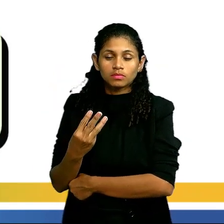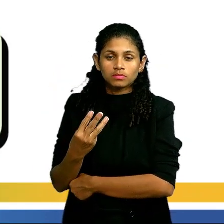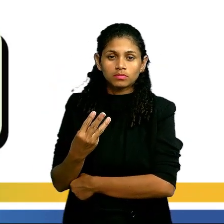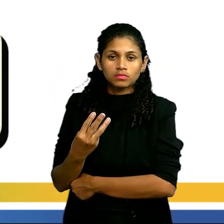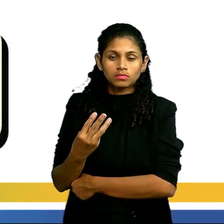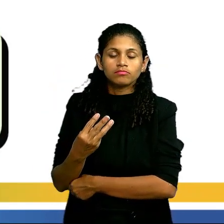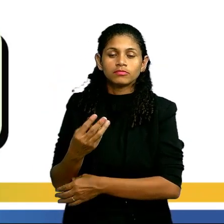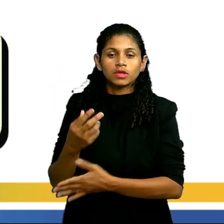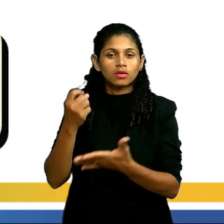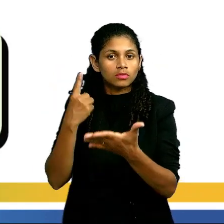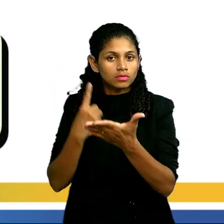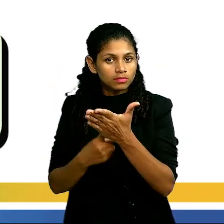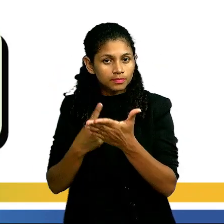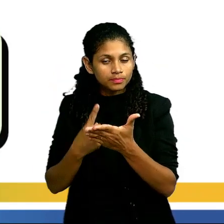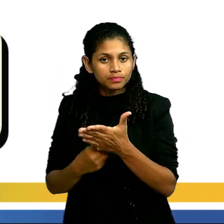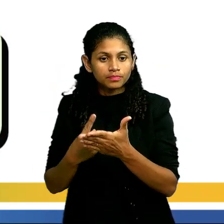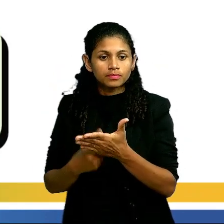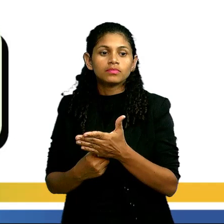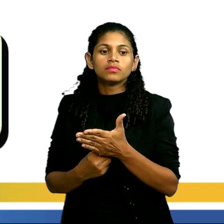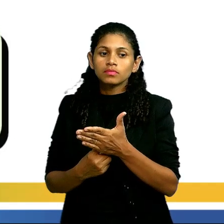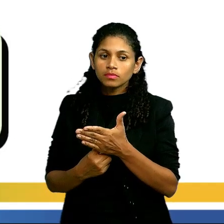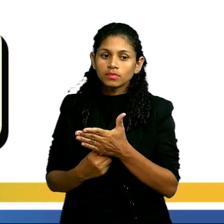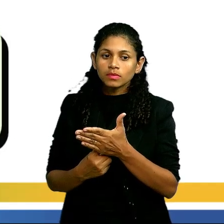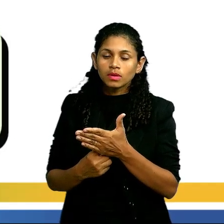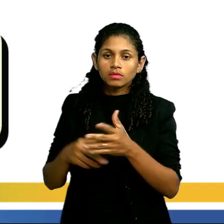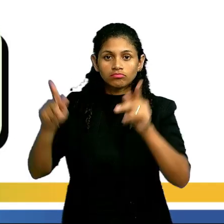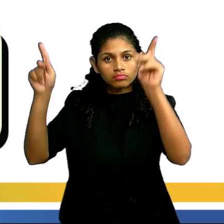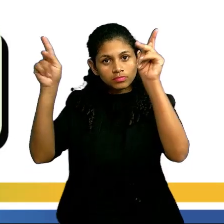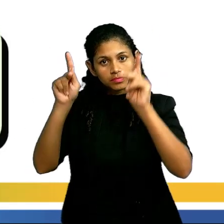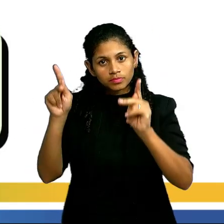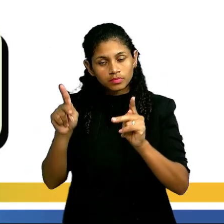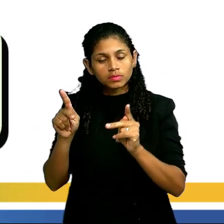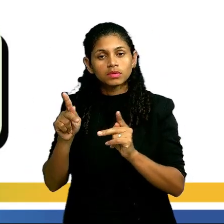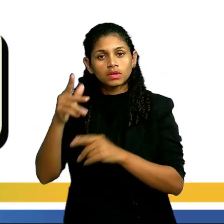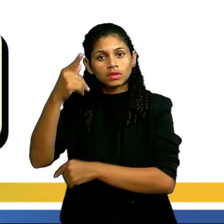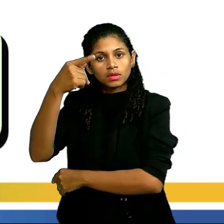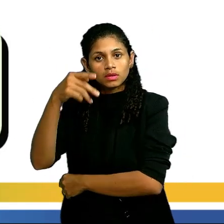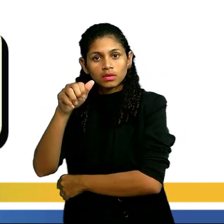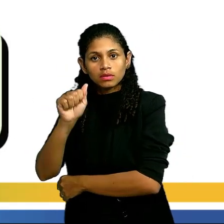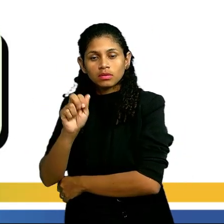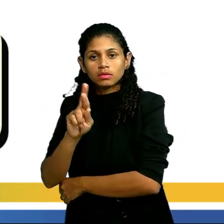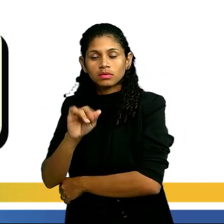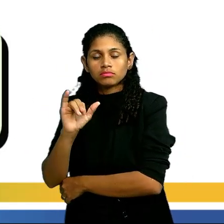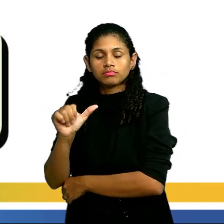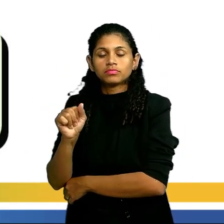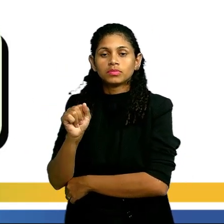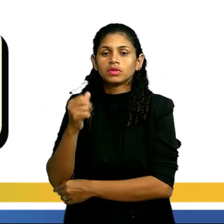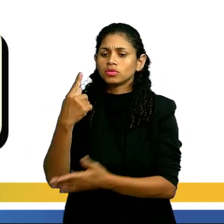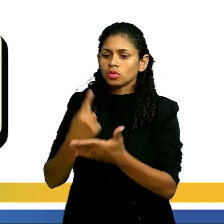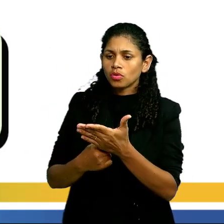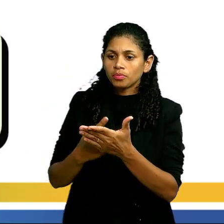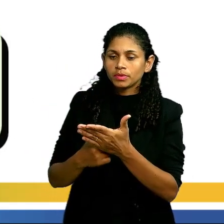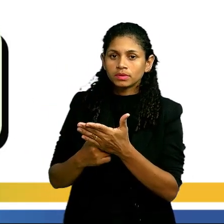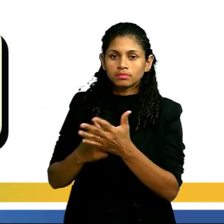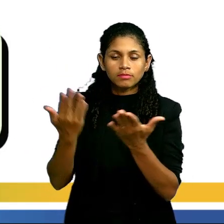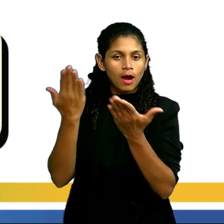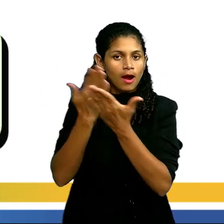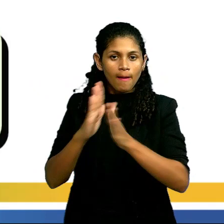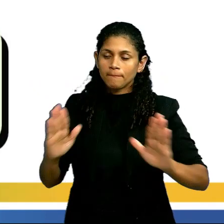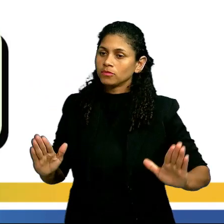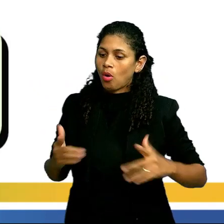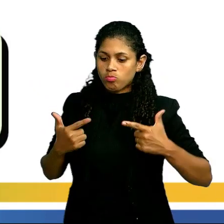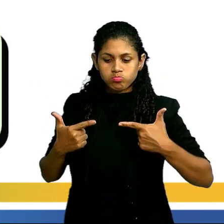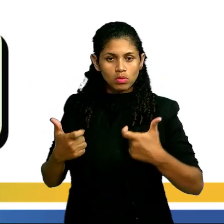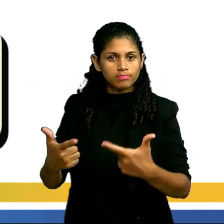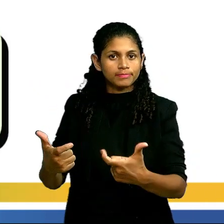dos acordos, né? Um deles é o Acordo de Paz de Paris, que determina o cessar-fogo do conflito, né? E aí vai